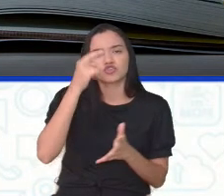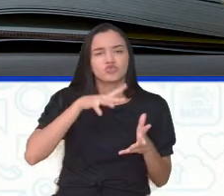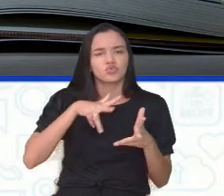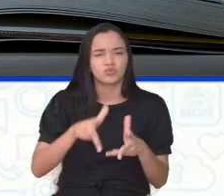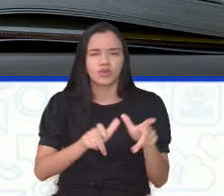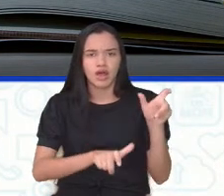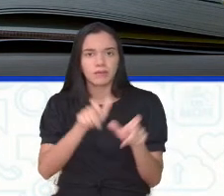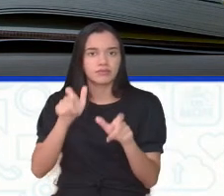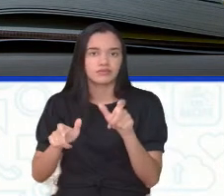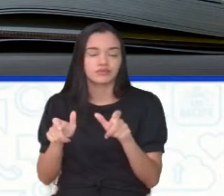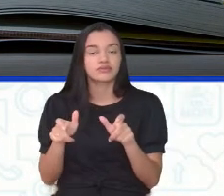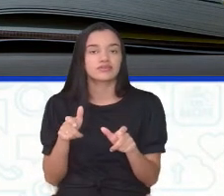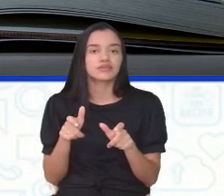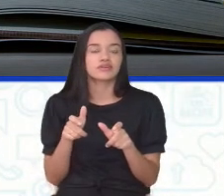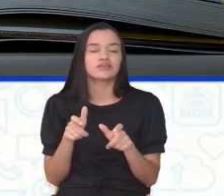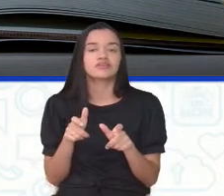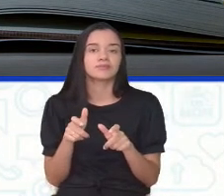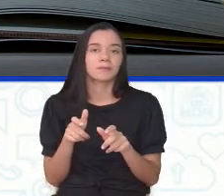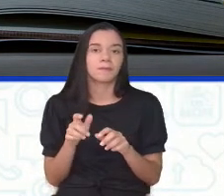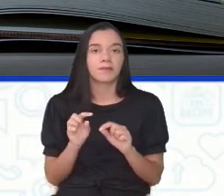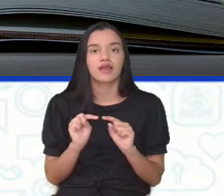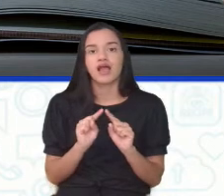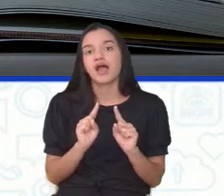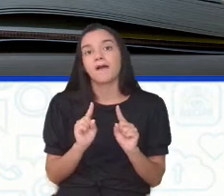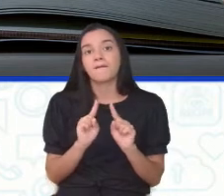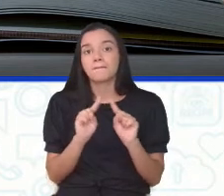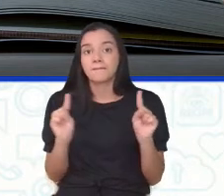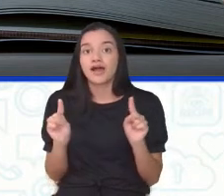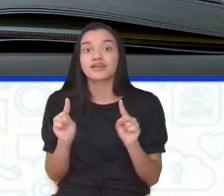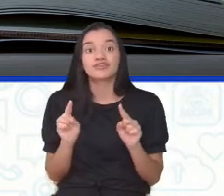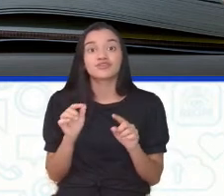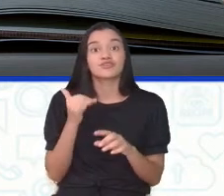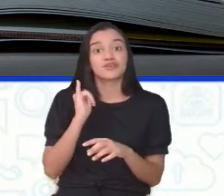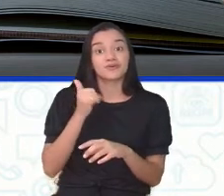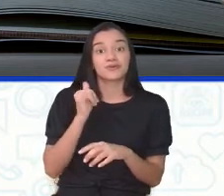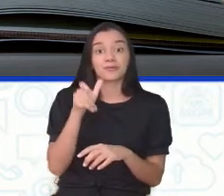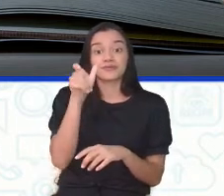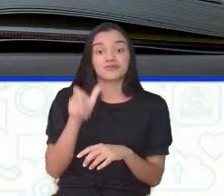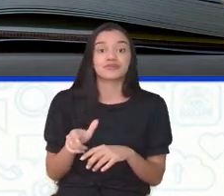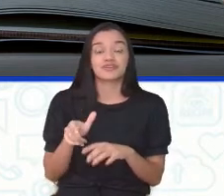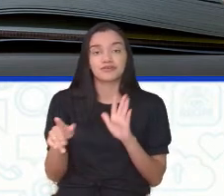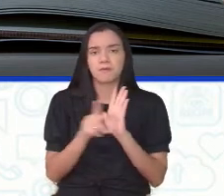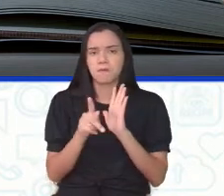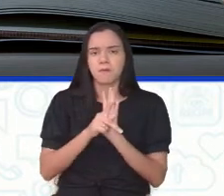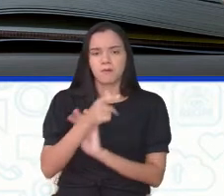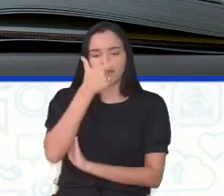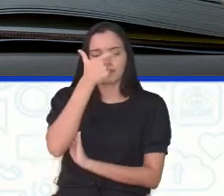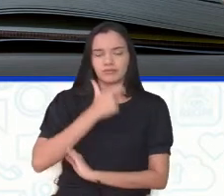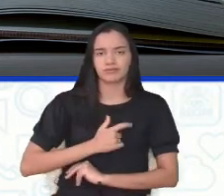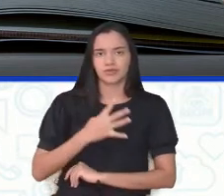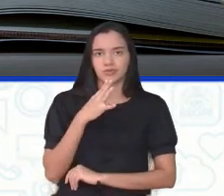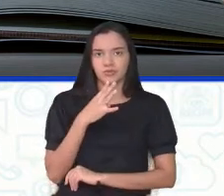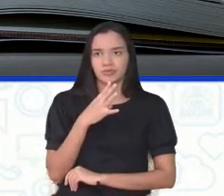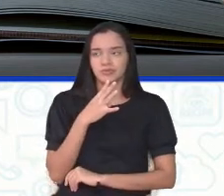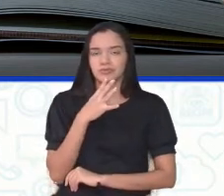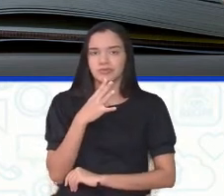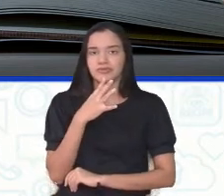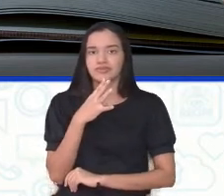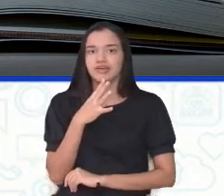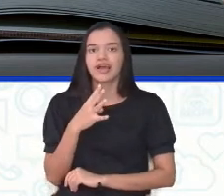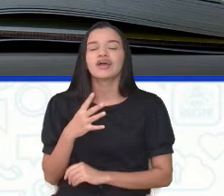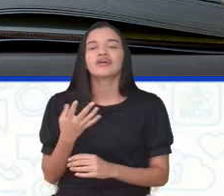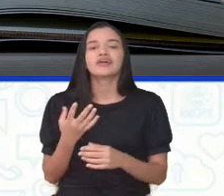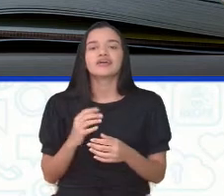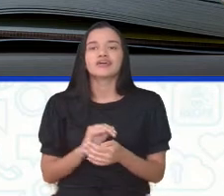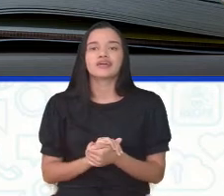personagens. Ao contrário do narrador onisciente, o narrador personagem conhece a si próprio bem. E olhe lá, né? Porque quem conhece